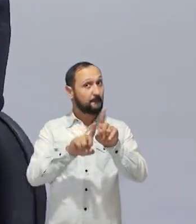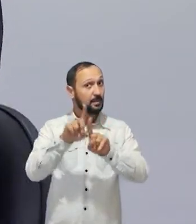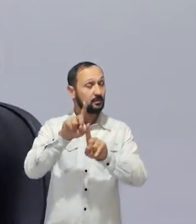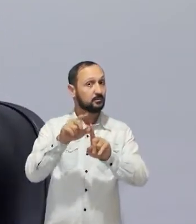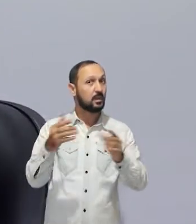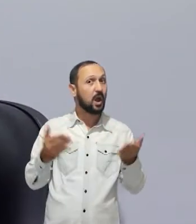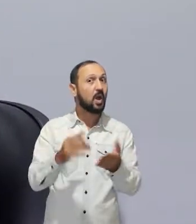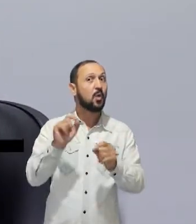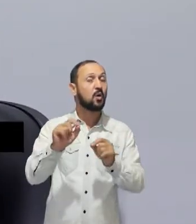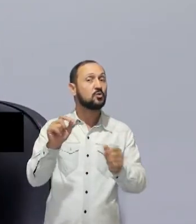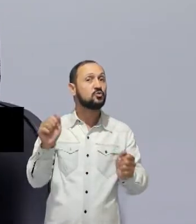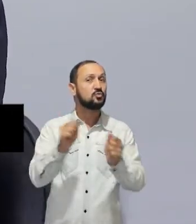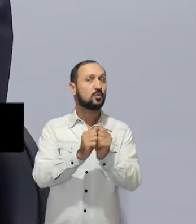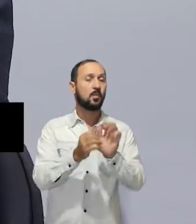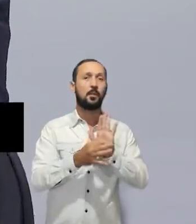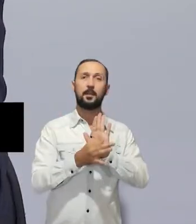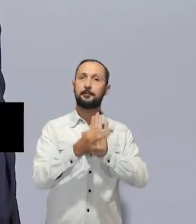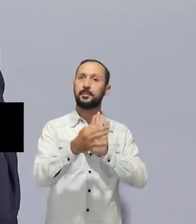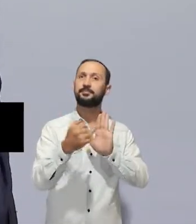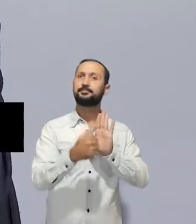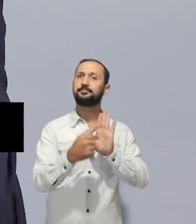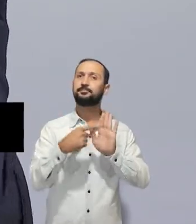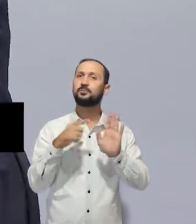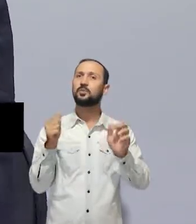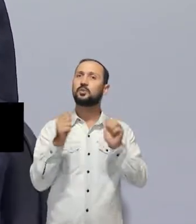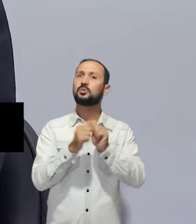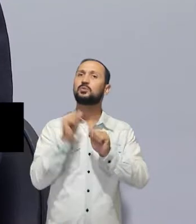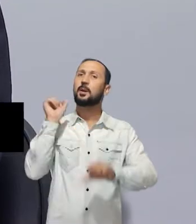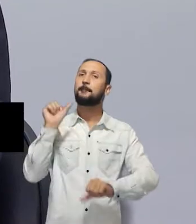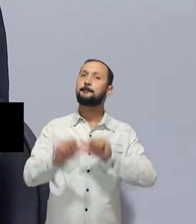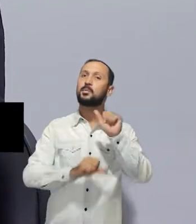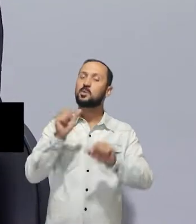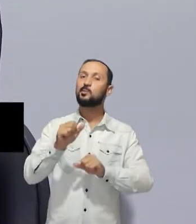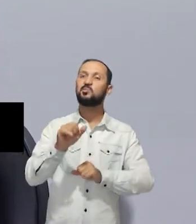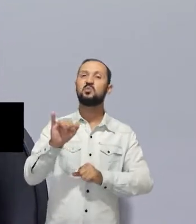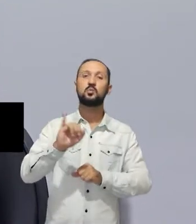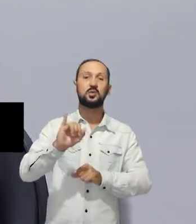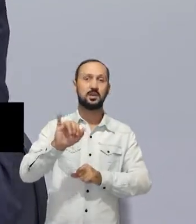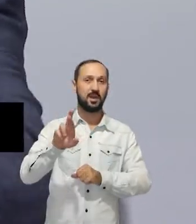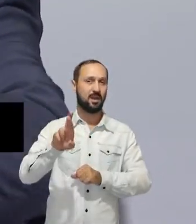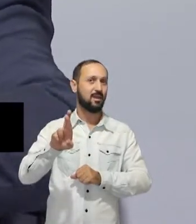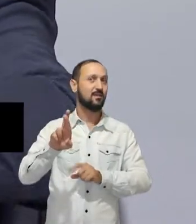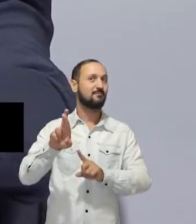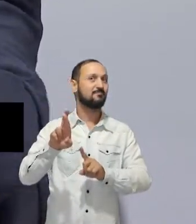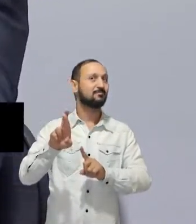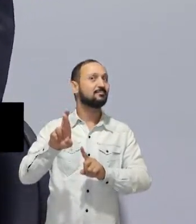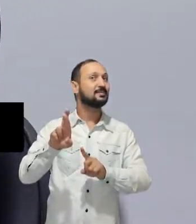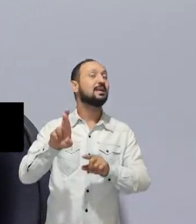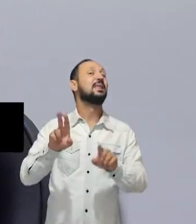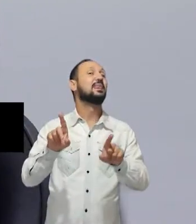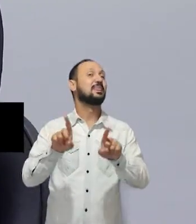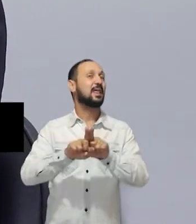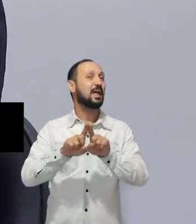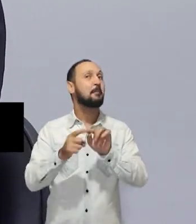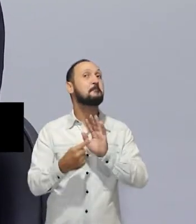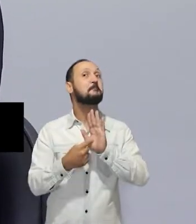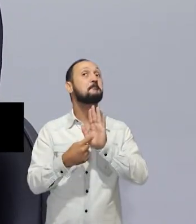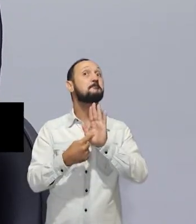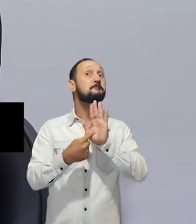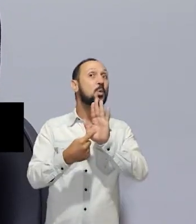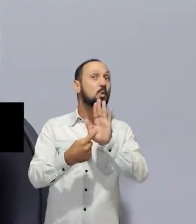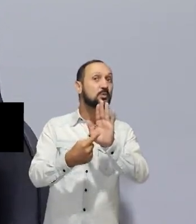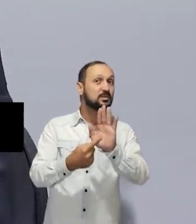essa proposta vinda da modificação do imposto de renda e também sinalizando um aumento da